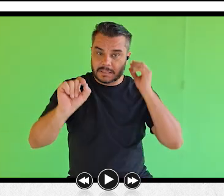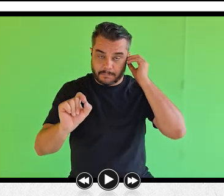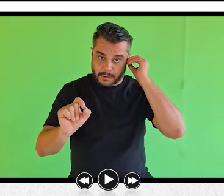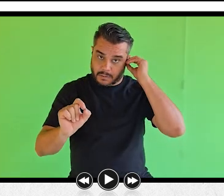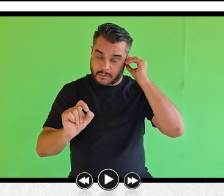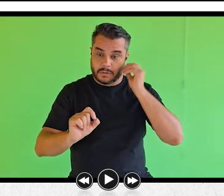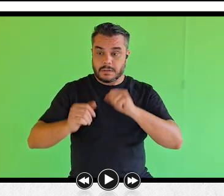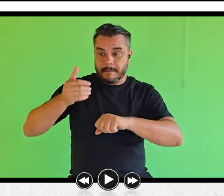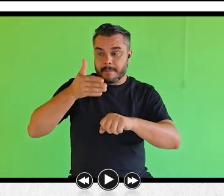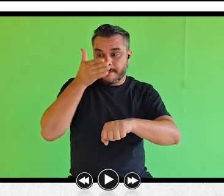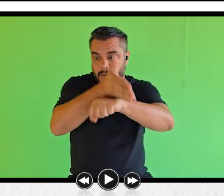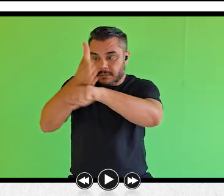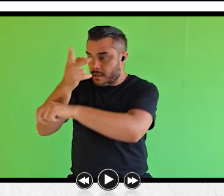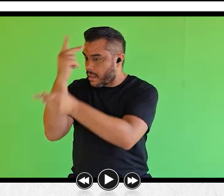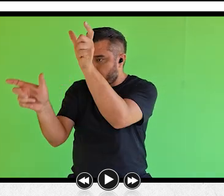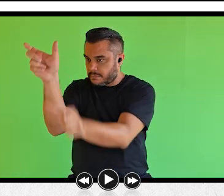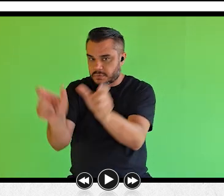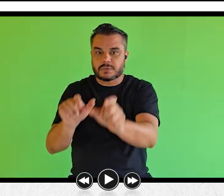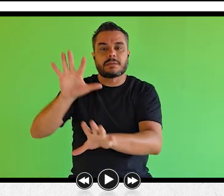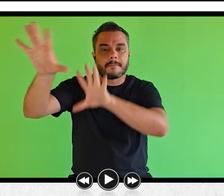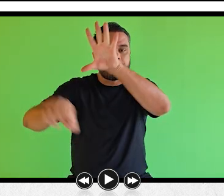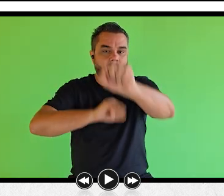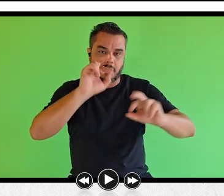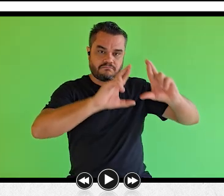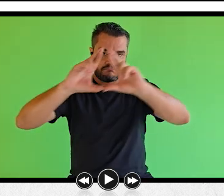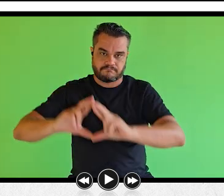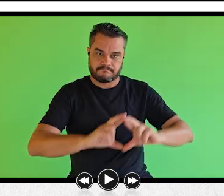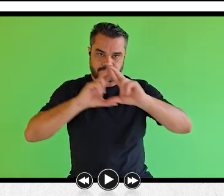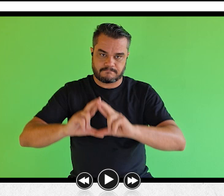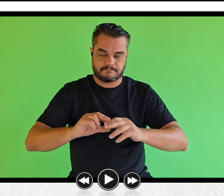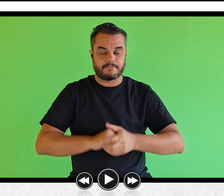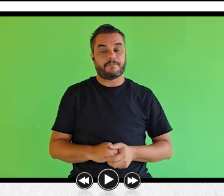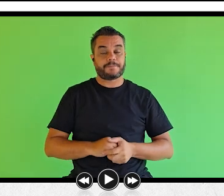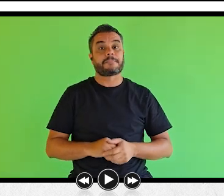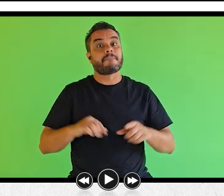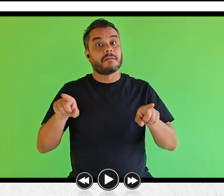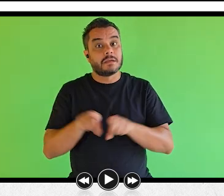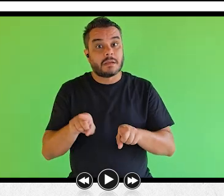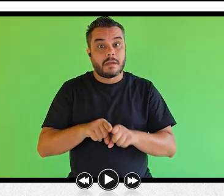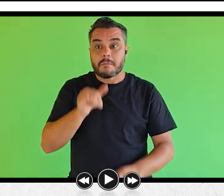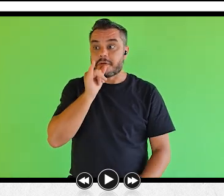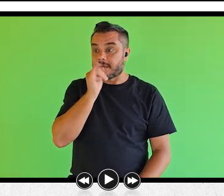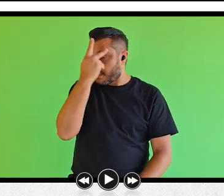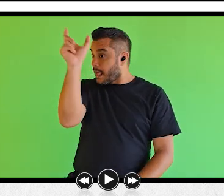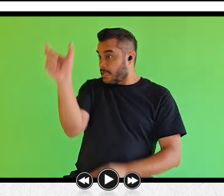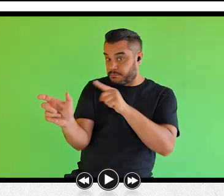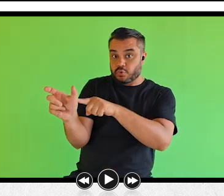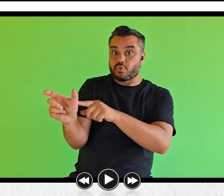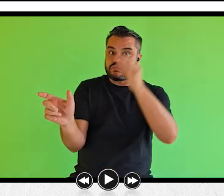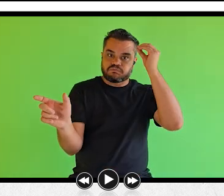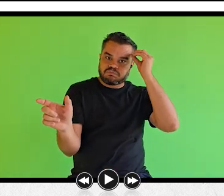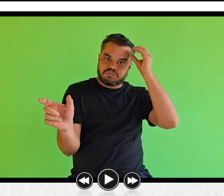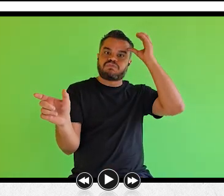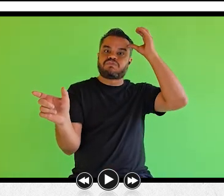Uma outra é a valorização do conhecimento dos catadores. Eles sabem como ninguém o valor que tem esse material que é triado. E também